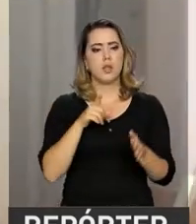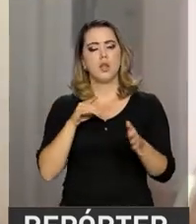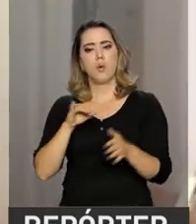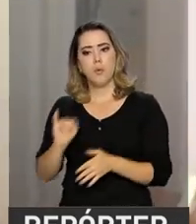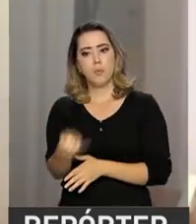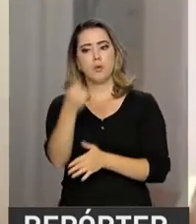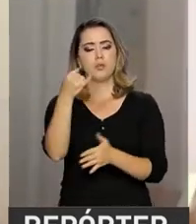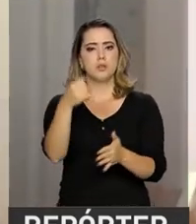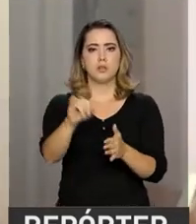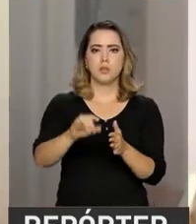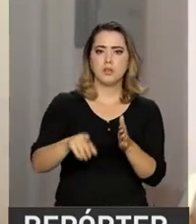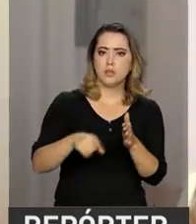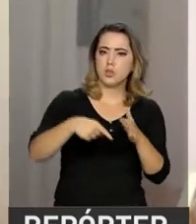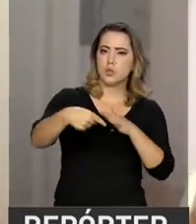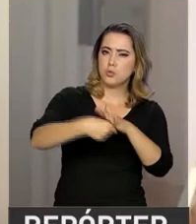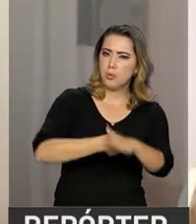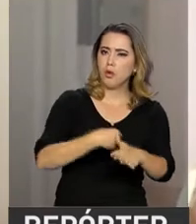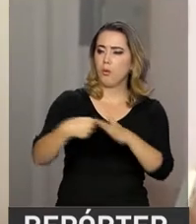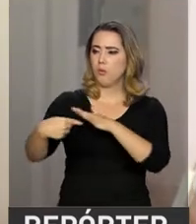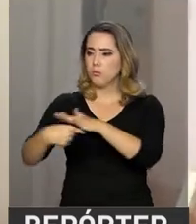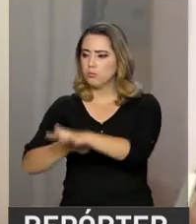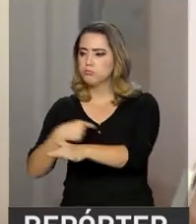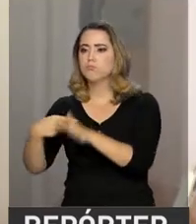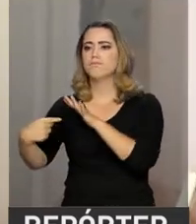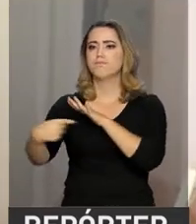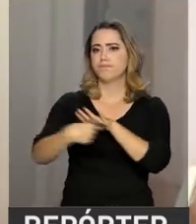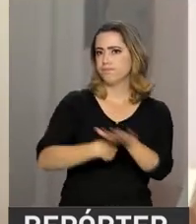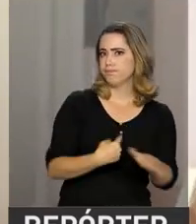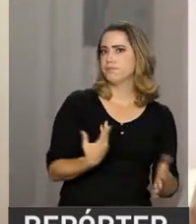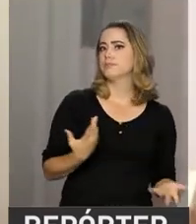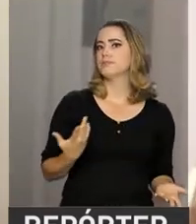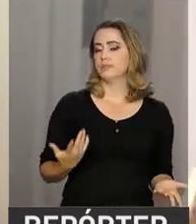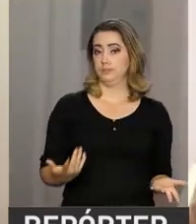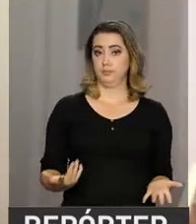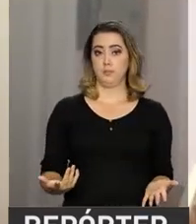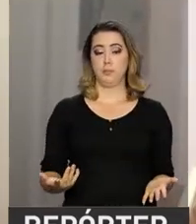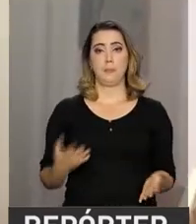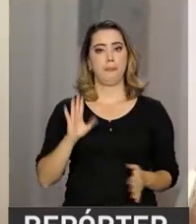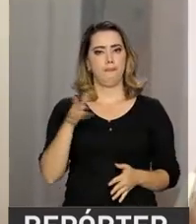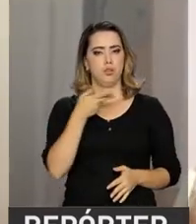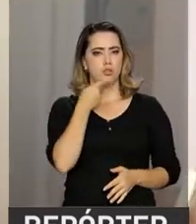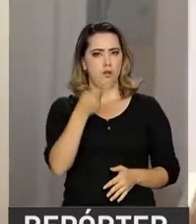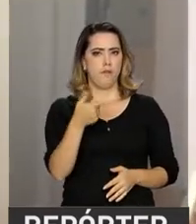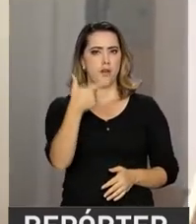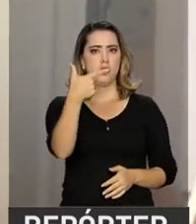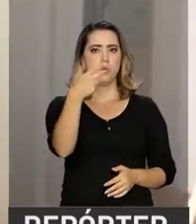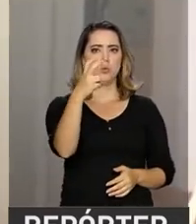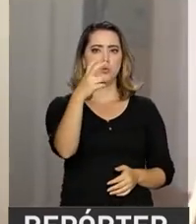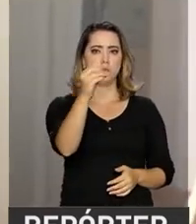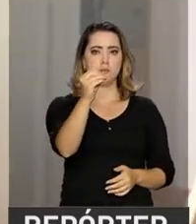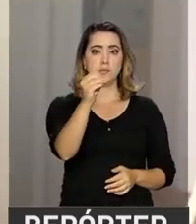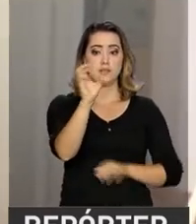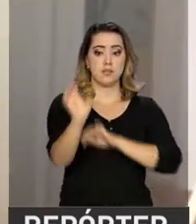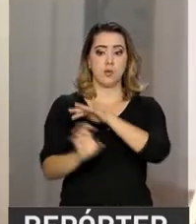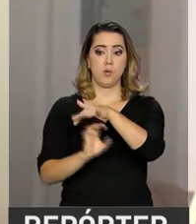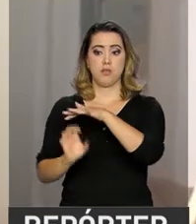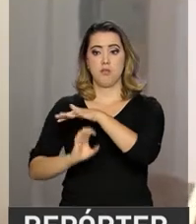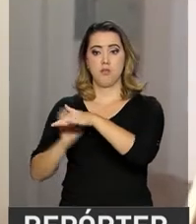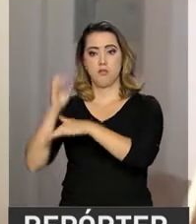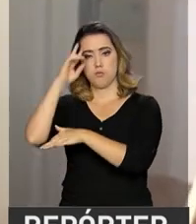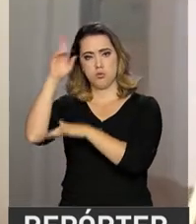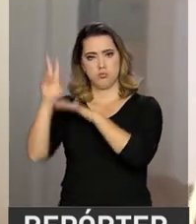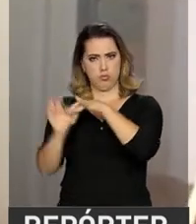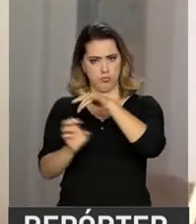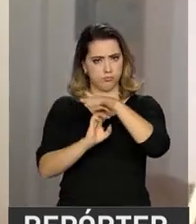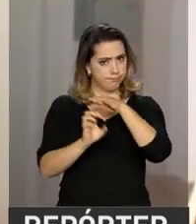perguntar, de questionar. Eu falei no total aqui com cerca de 250 investidores em diversas reuniões, talvez um pouco